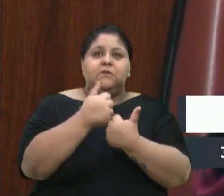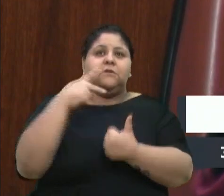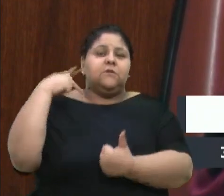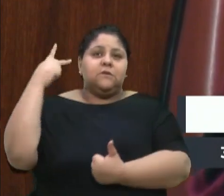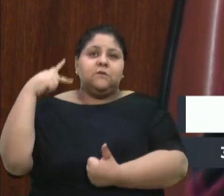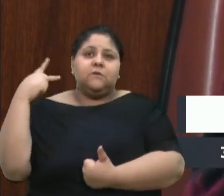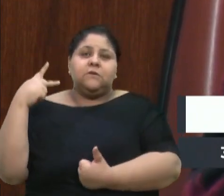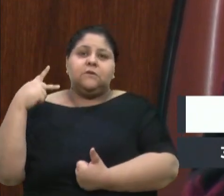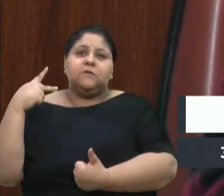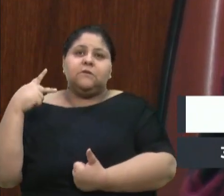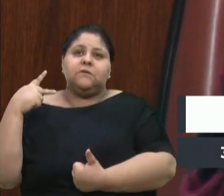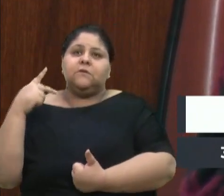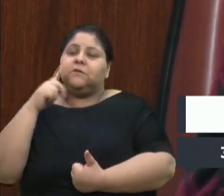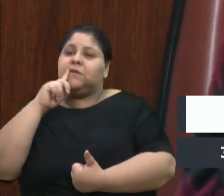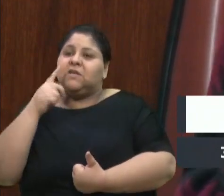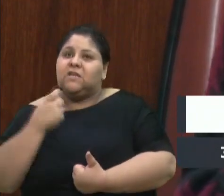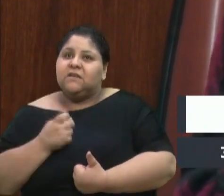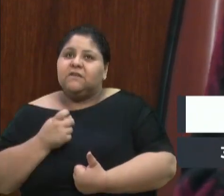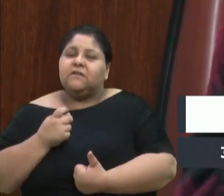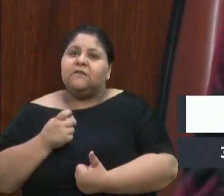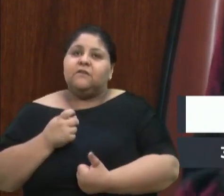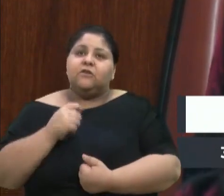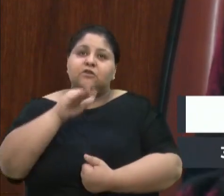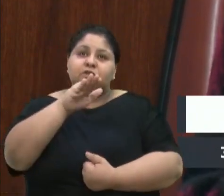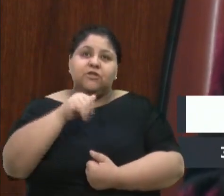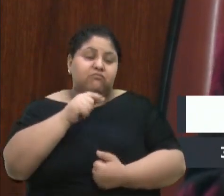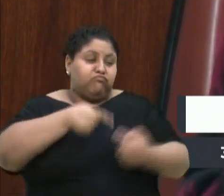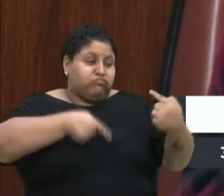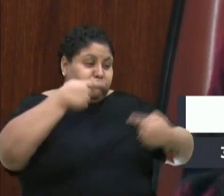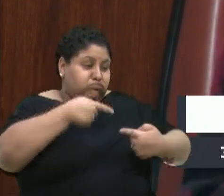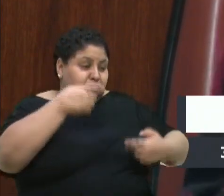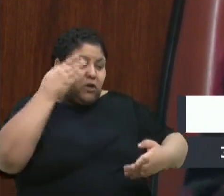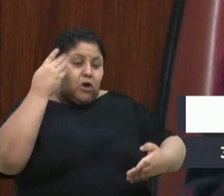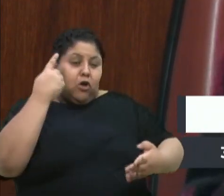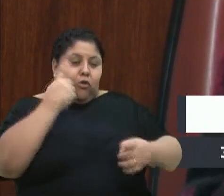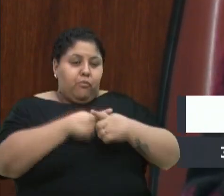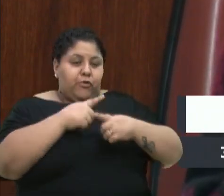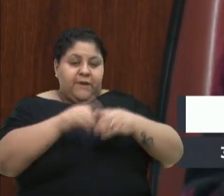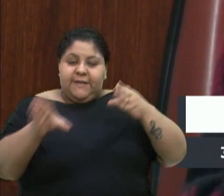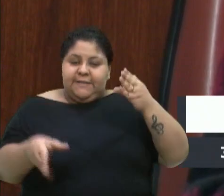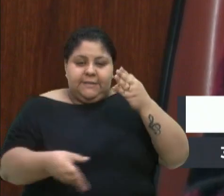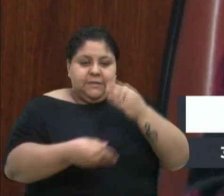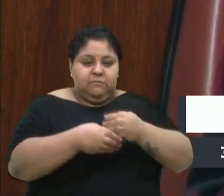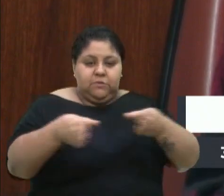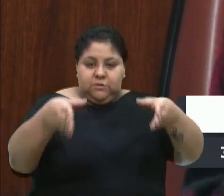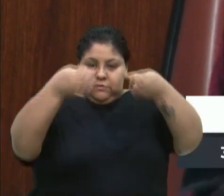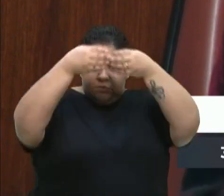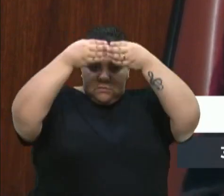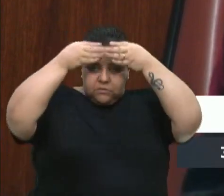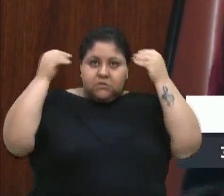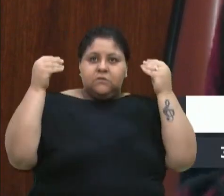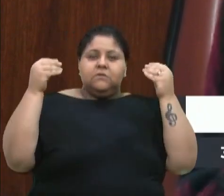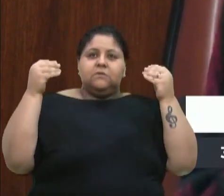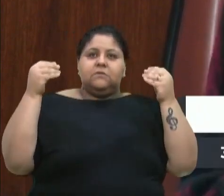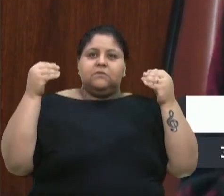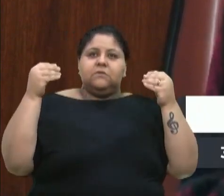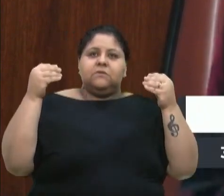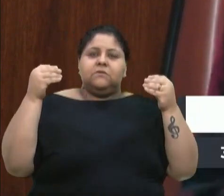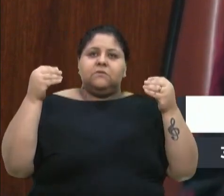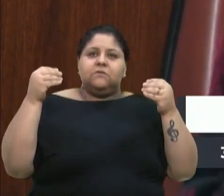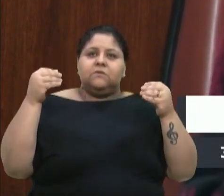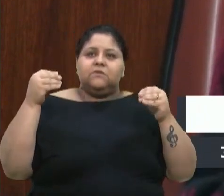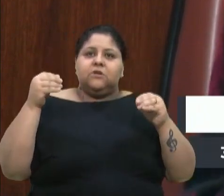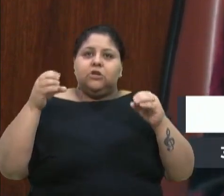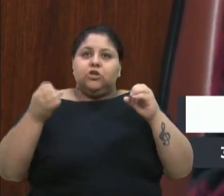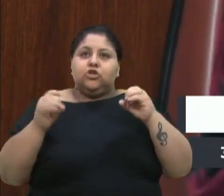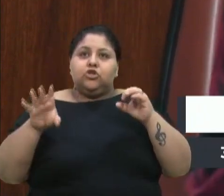para chamarmos um debate, porque esta emenda não surgiu da minha cabeça. Como nada quase que eu faço aqui, surge só da